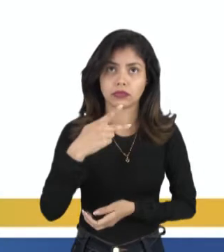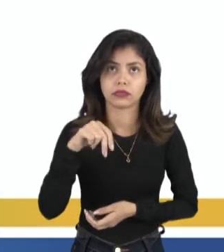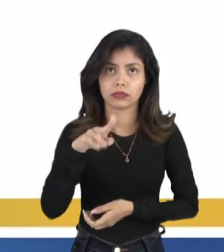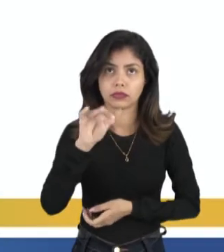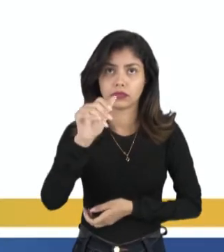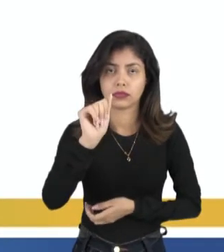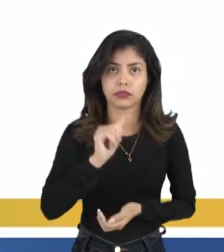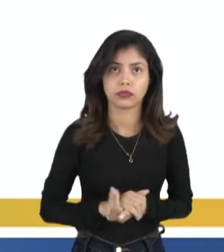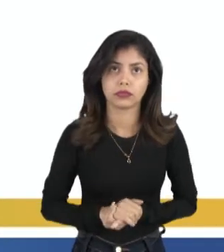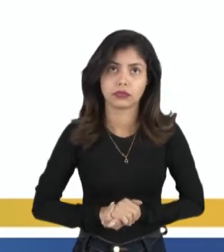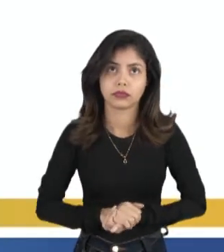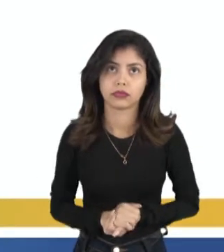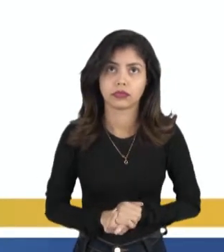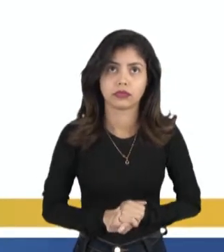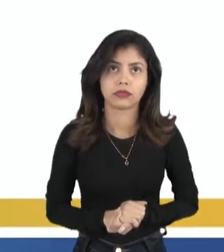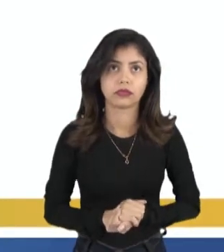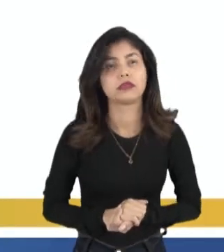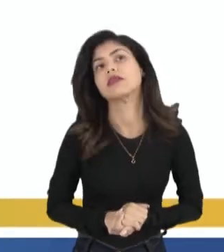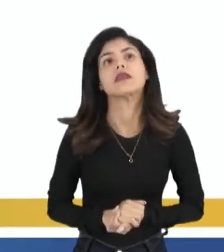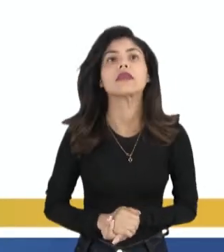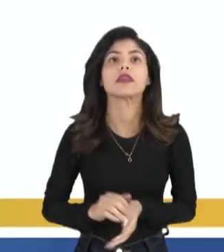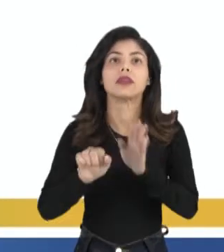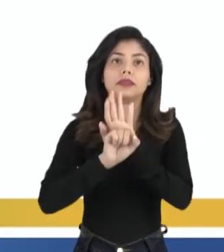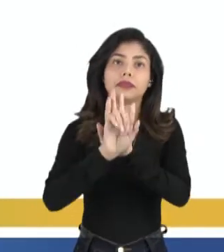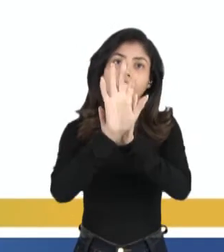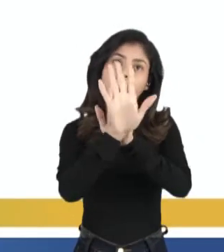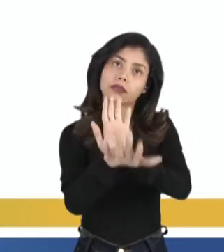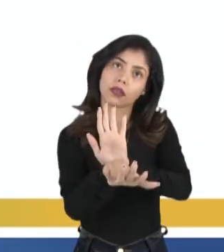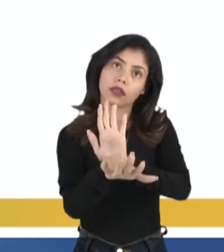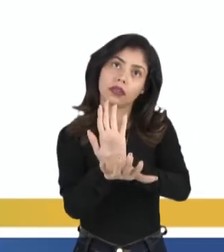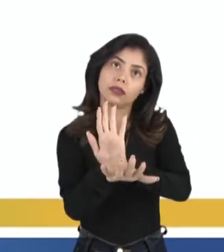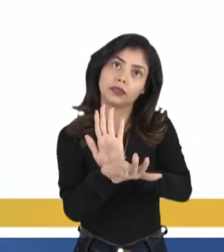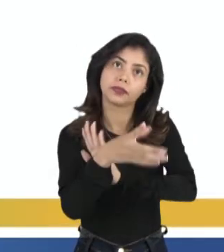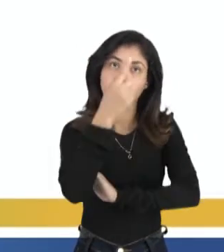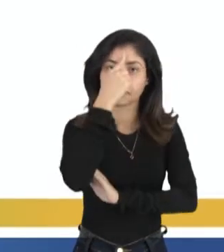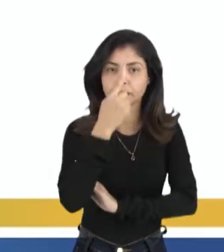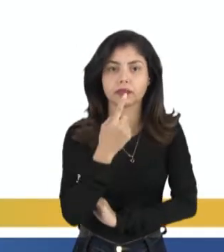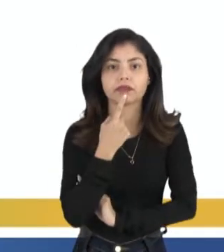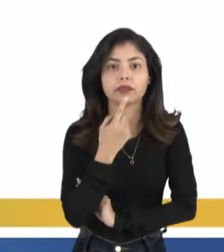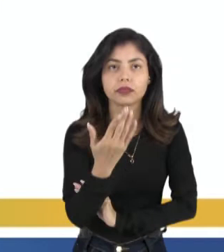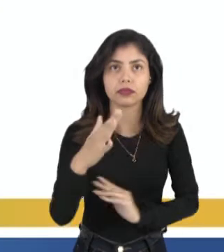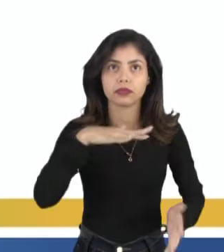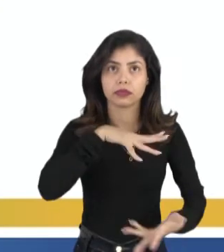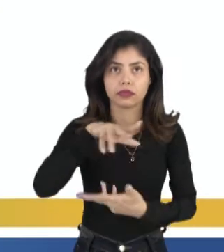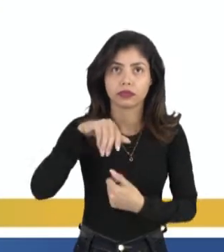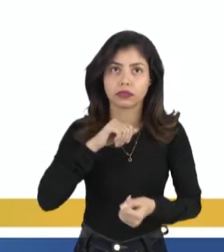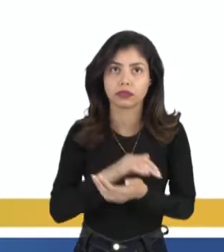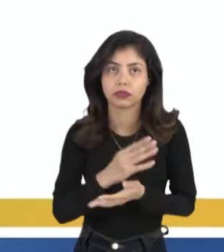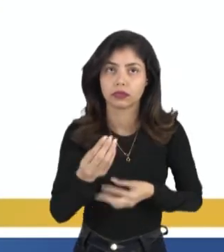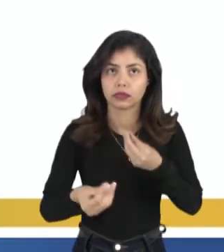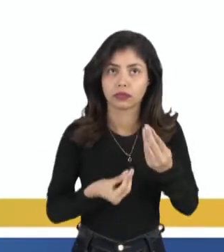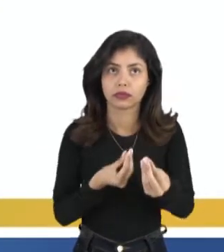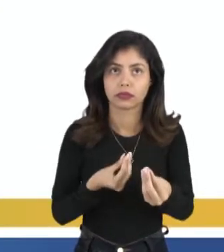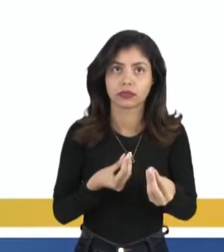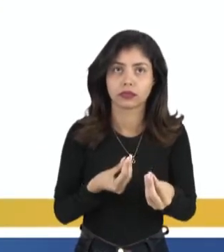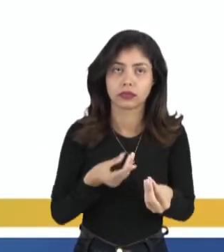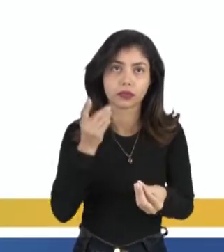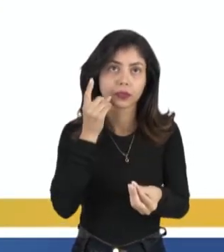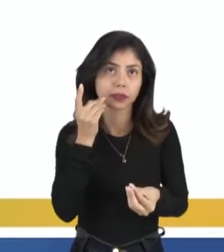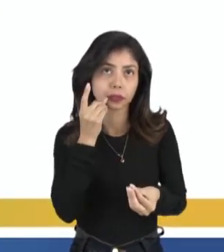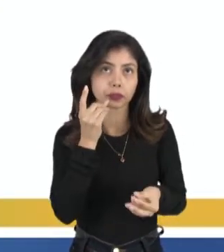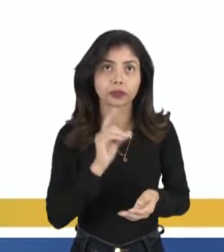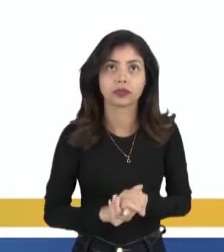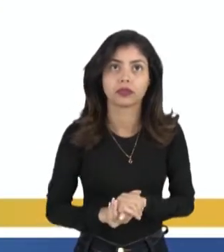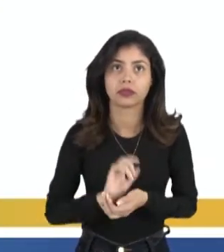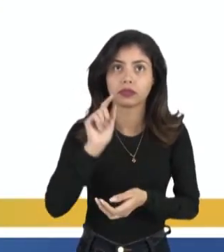penumbra, né? E aqui a sombra aqui de um eclipse, ó, formada aqui na Terra. Como esse lado aqui está dia,